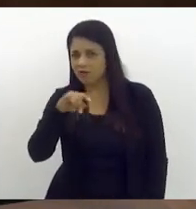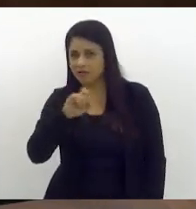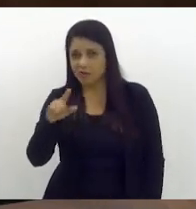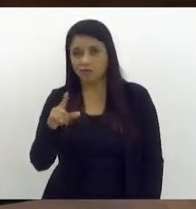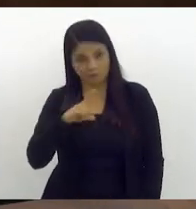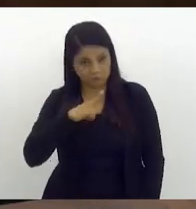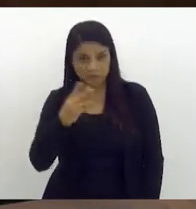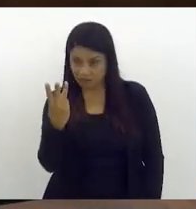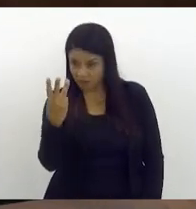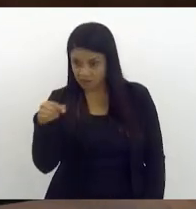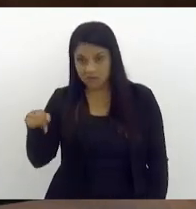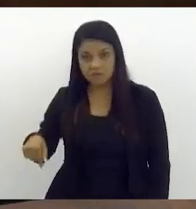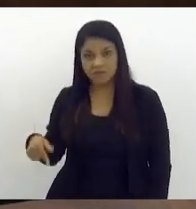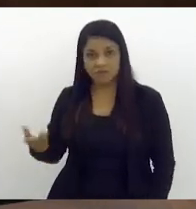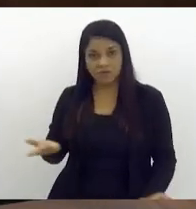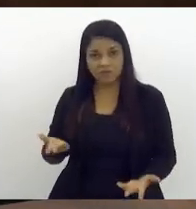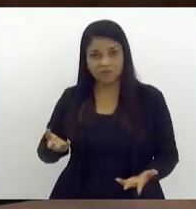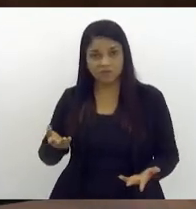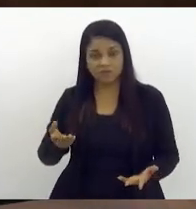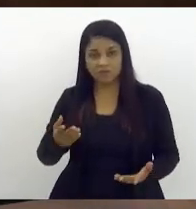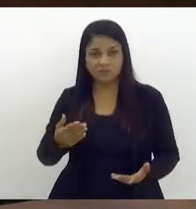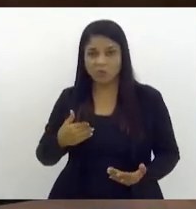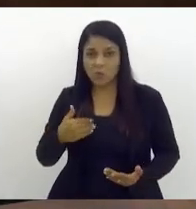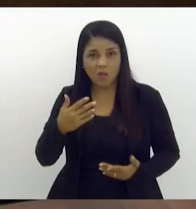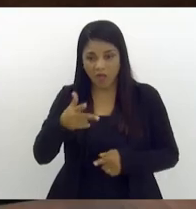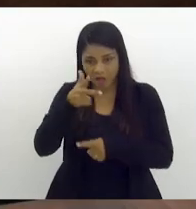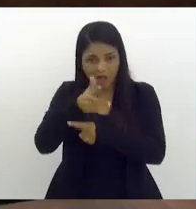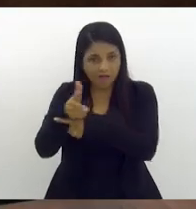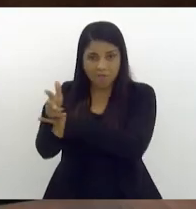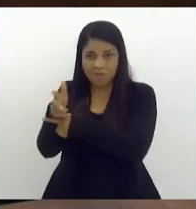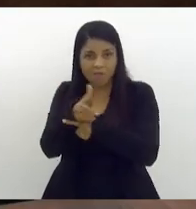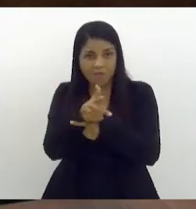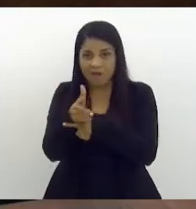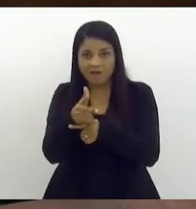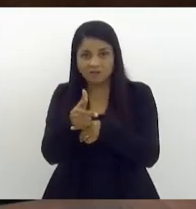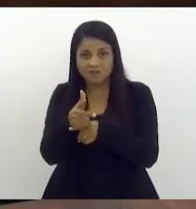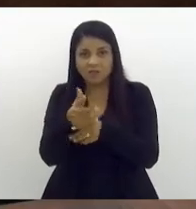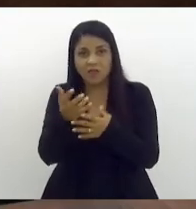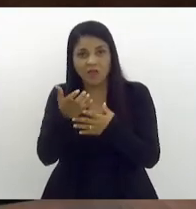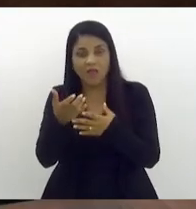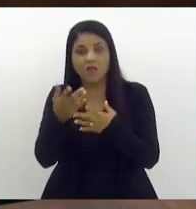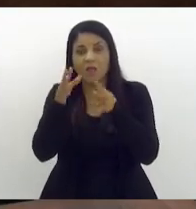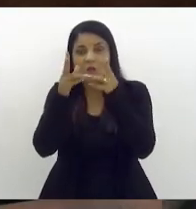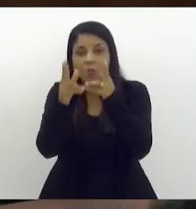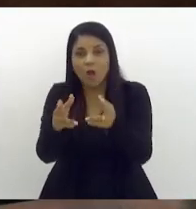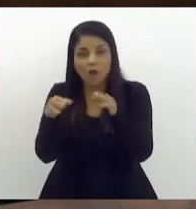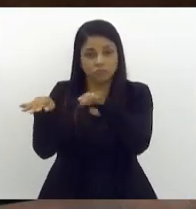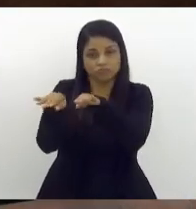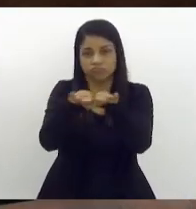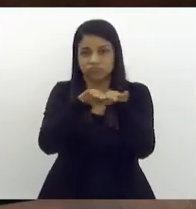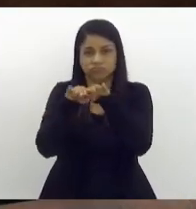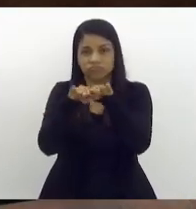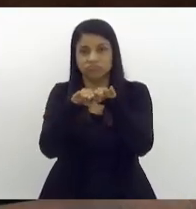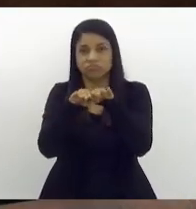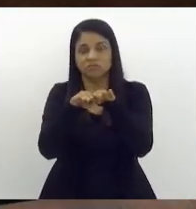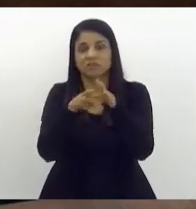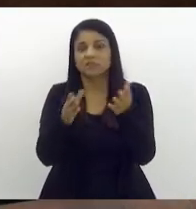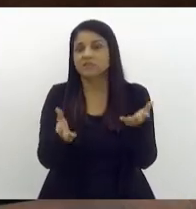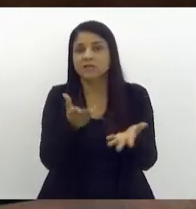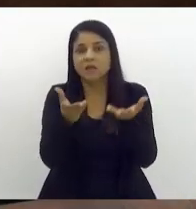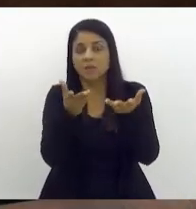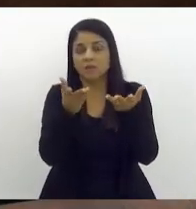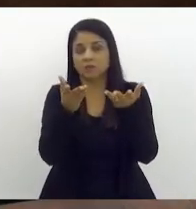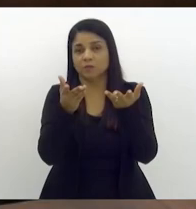aqui. Nenhum é a favor das câmeras. Aqui nós queremos tratamentos iguais, direitos para todos, policiais e bandidos, mas